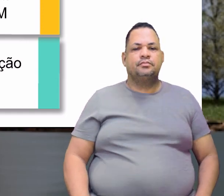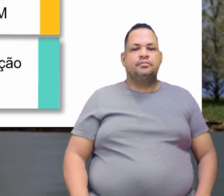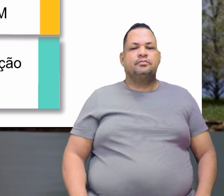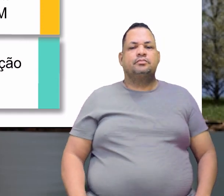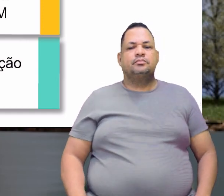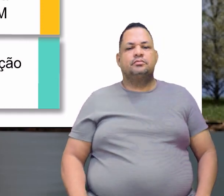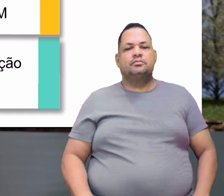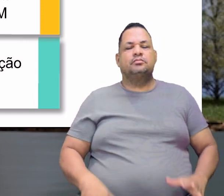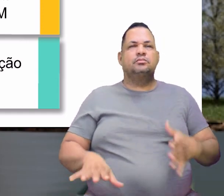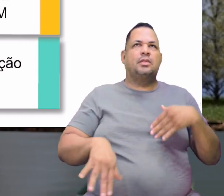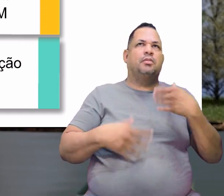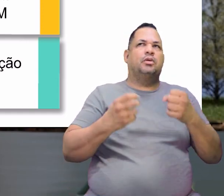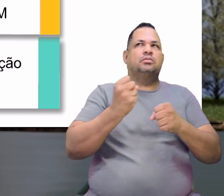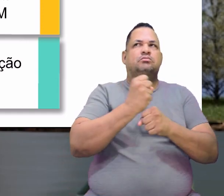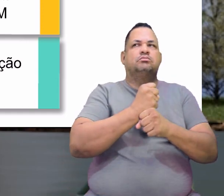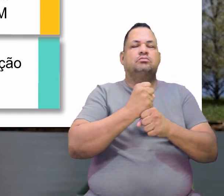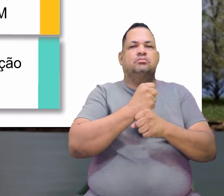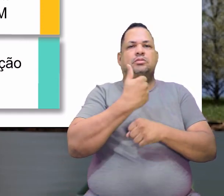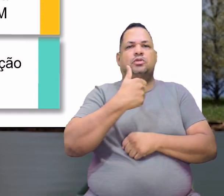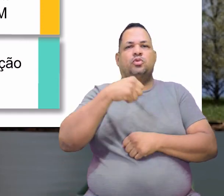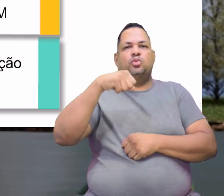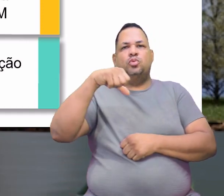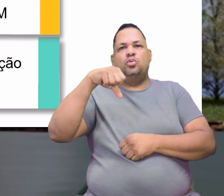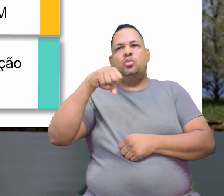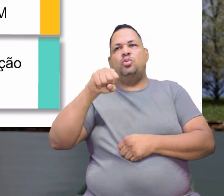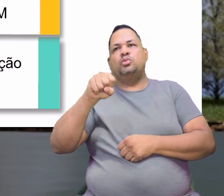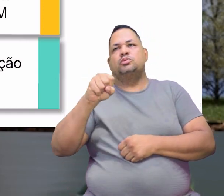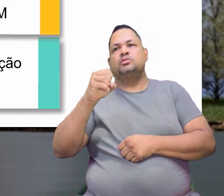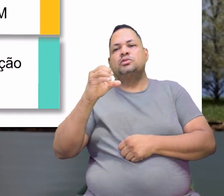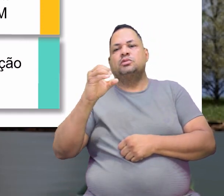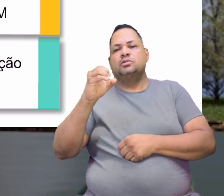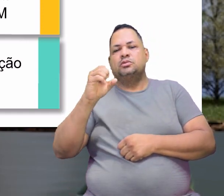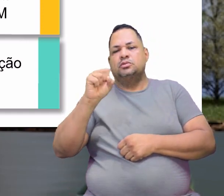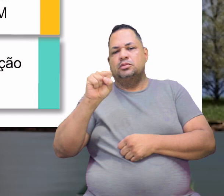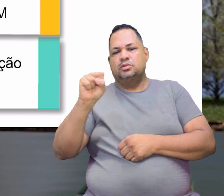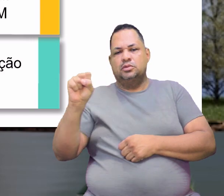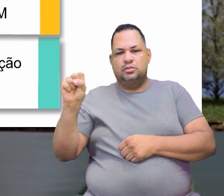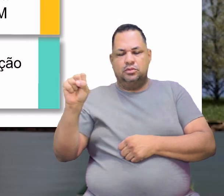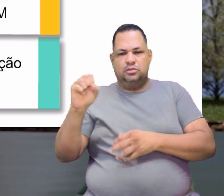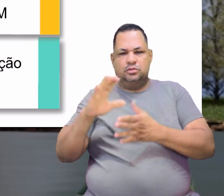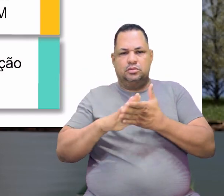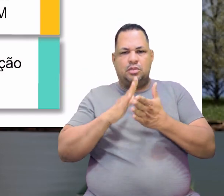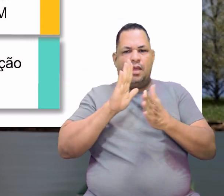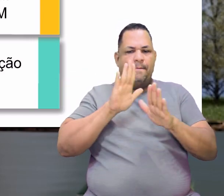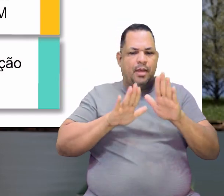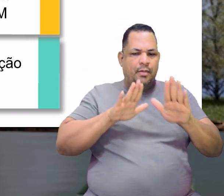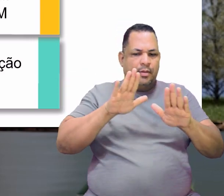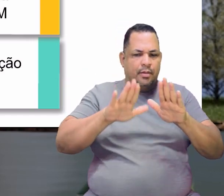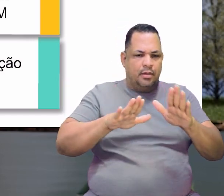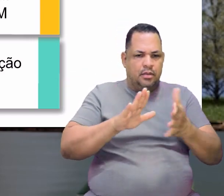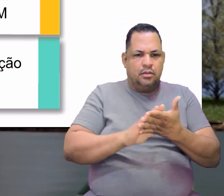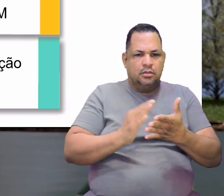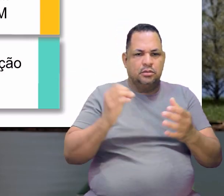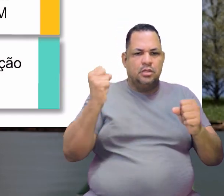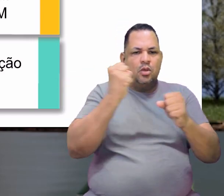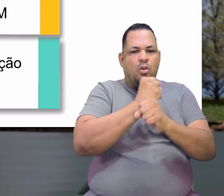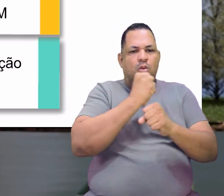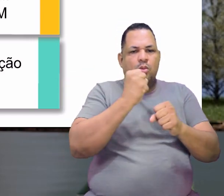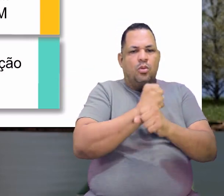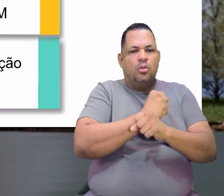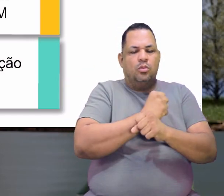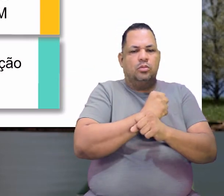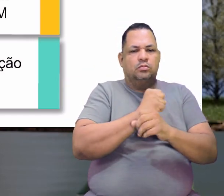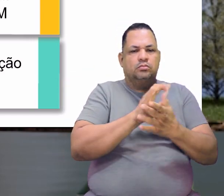E aí, em 1878, vocês vão ver aqui o passo a passo, o histórico dessa construção. Por isso que se